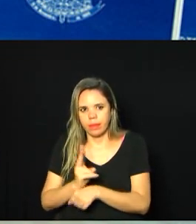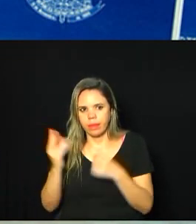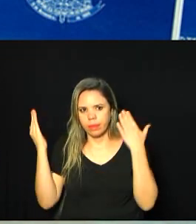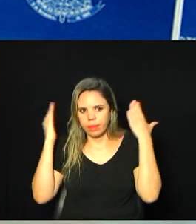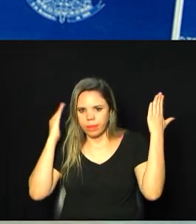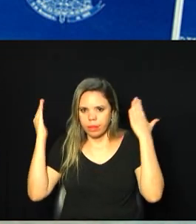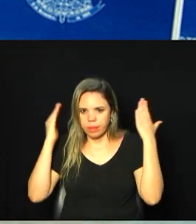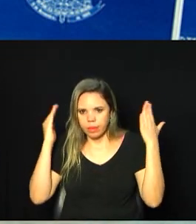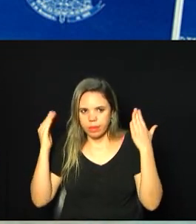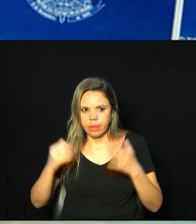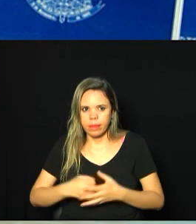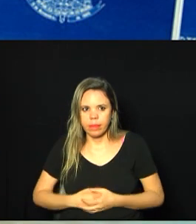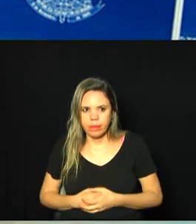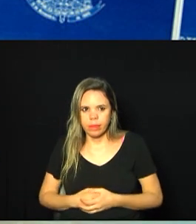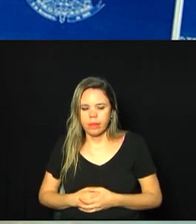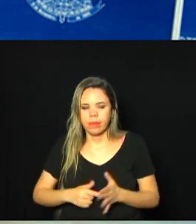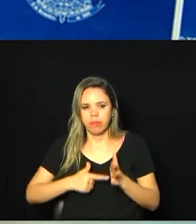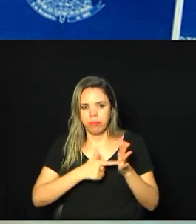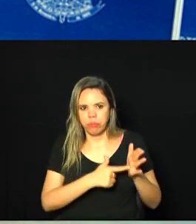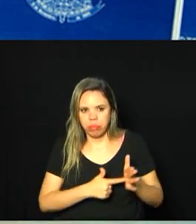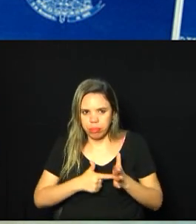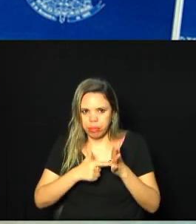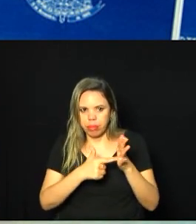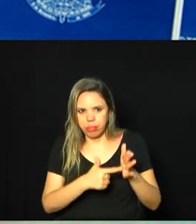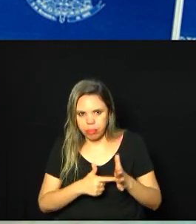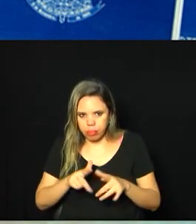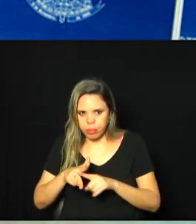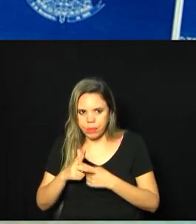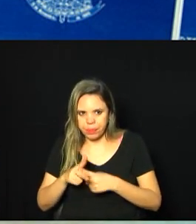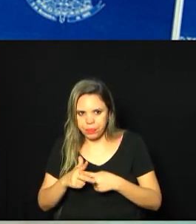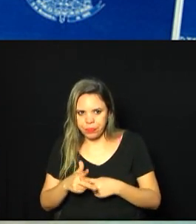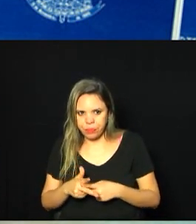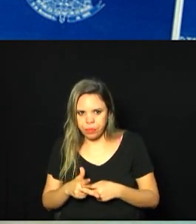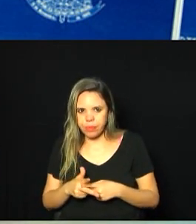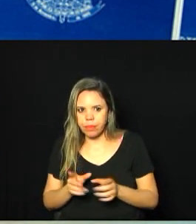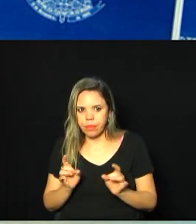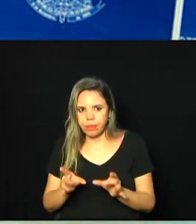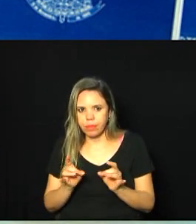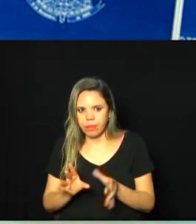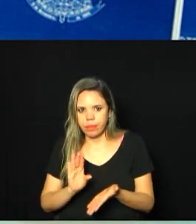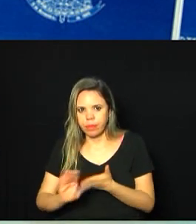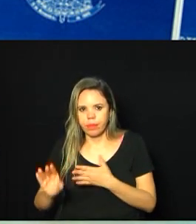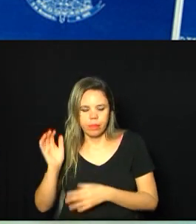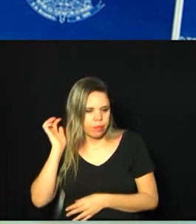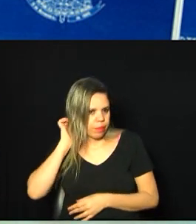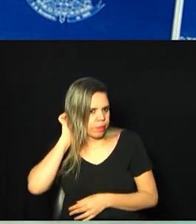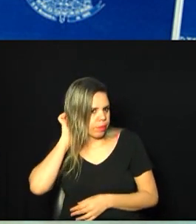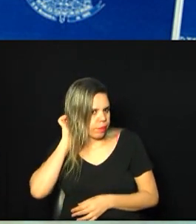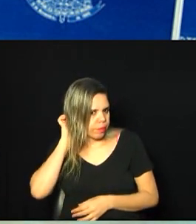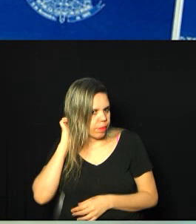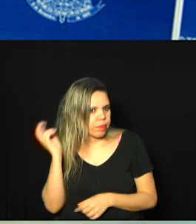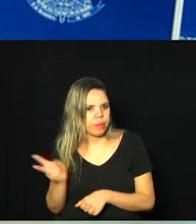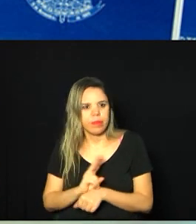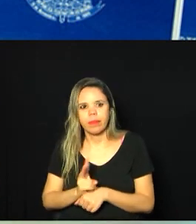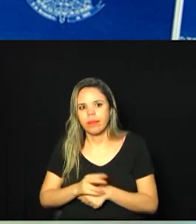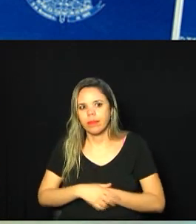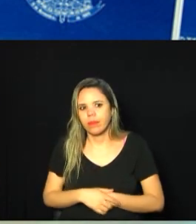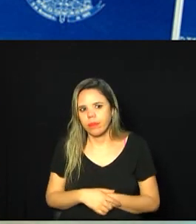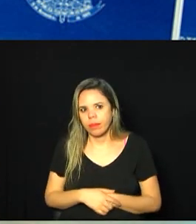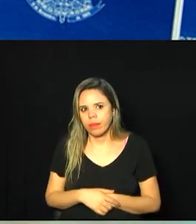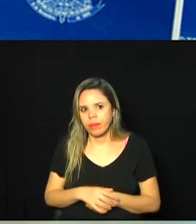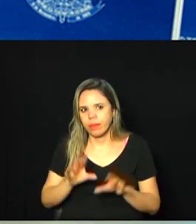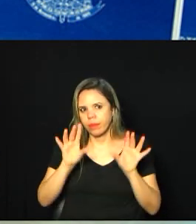psicólogo social, soldador, torneiro mecânico, vendedor orçamentista e vigilante. Para